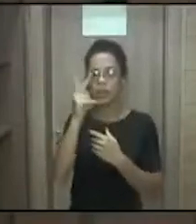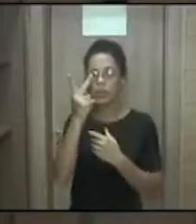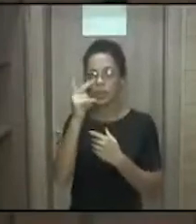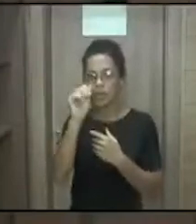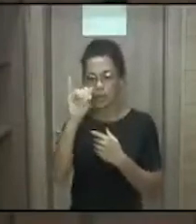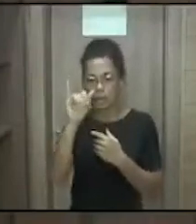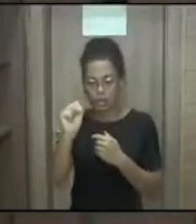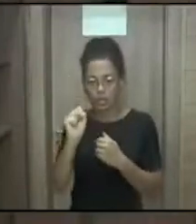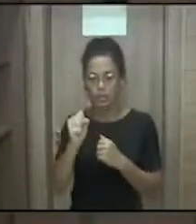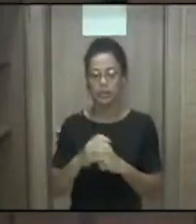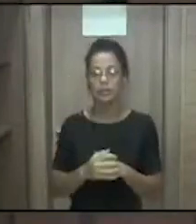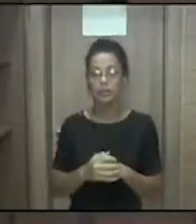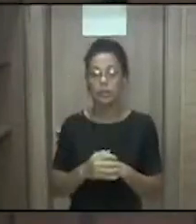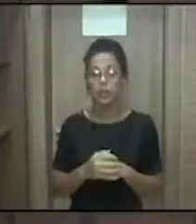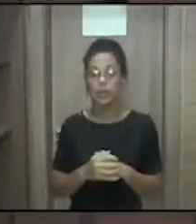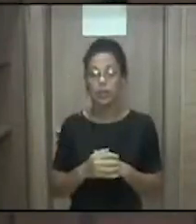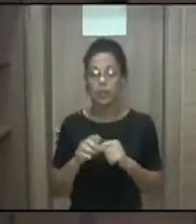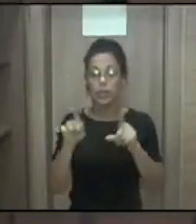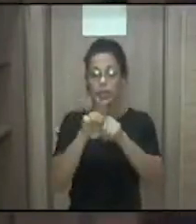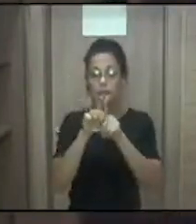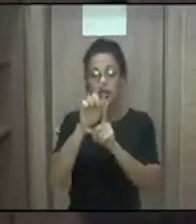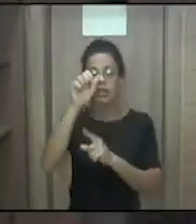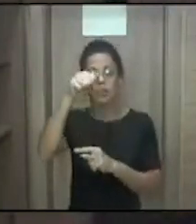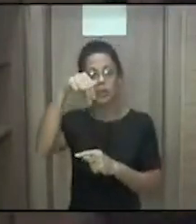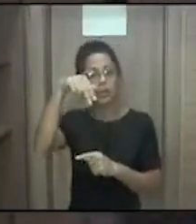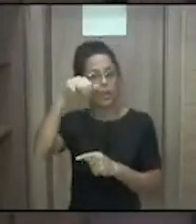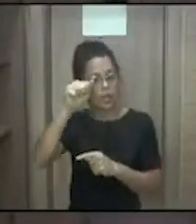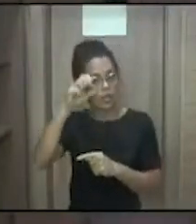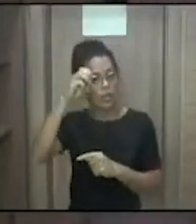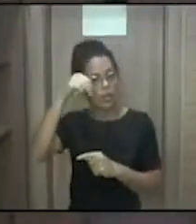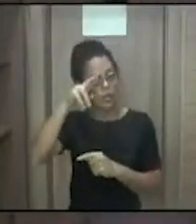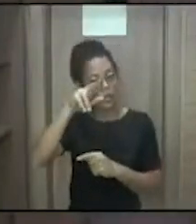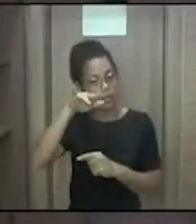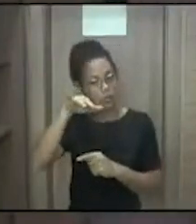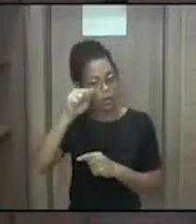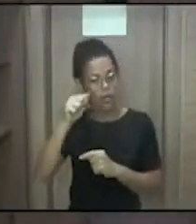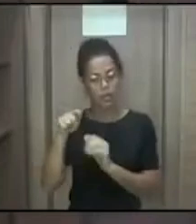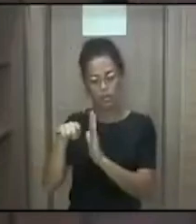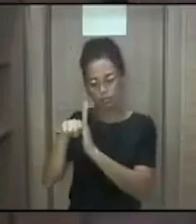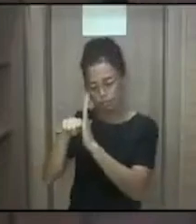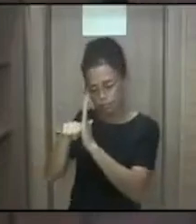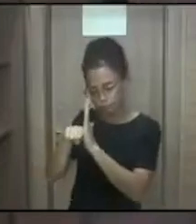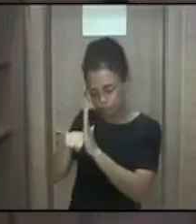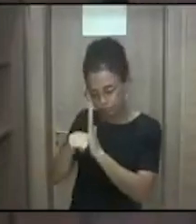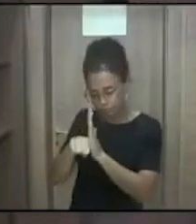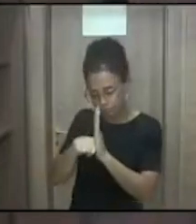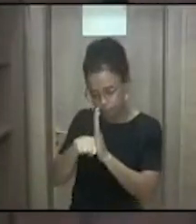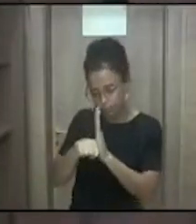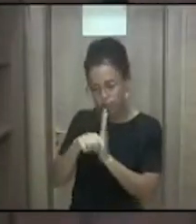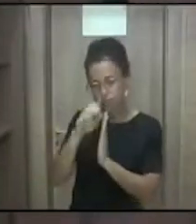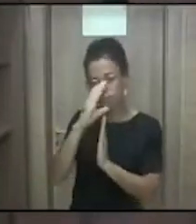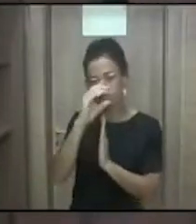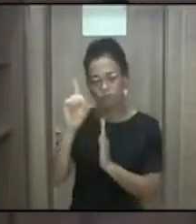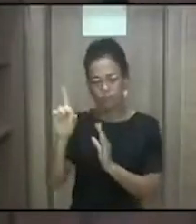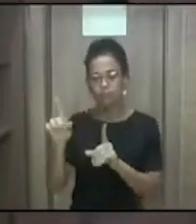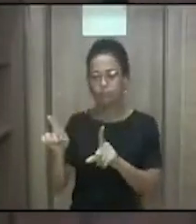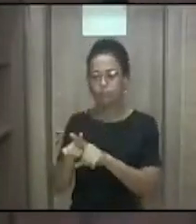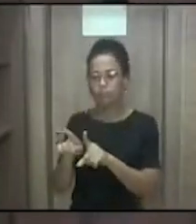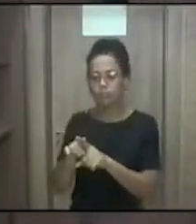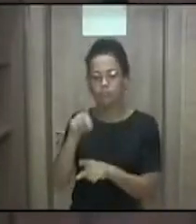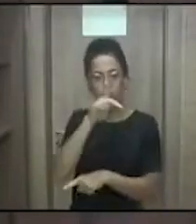favor. Pronto. Ana Maria, né, as pesquisadoras, coordenado aí pela professora